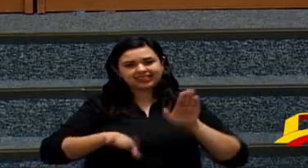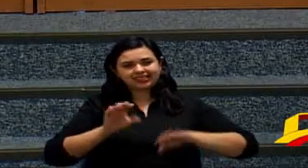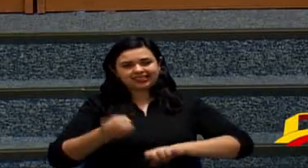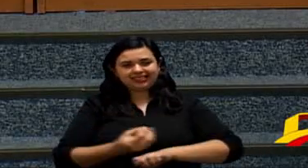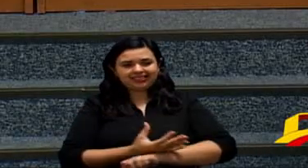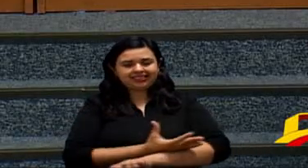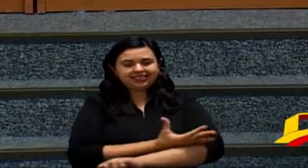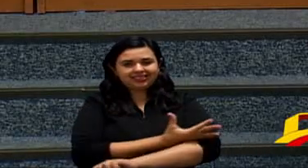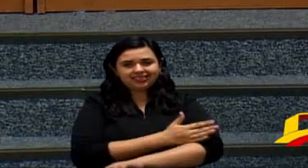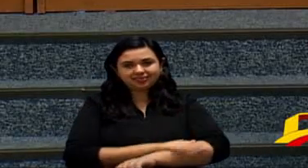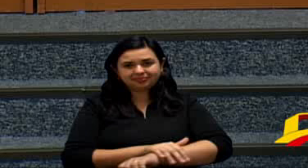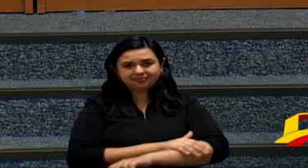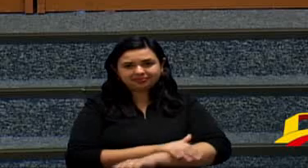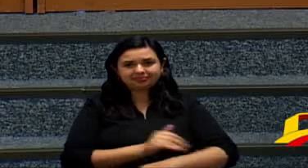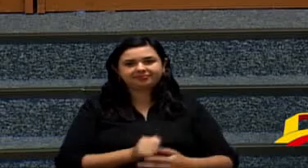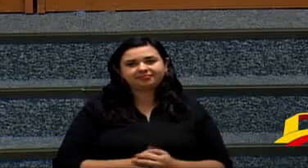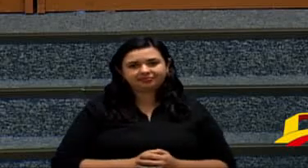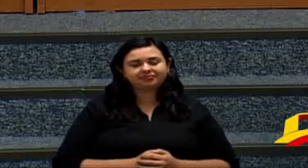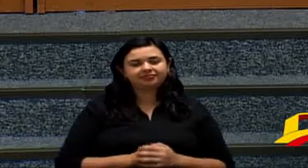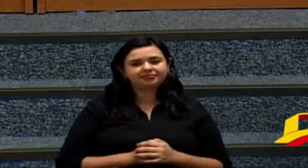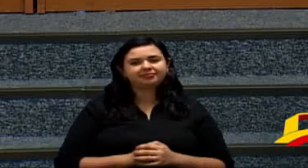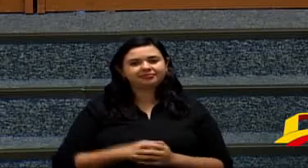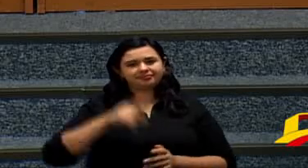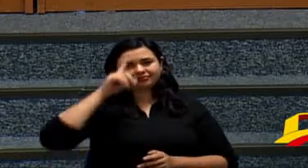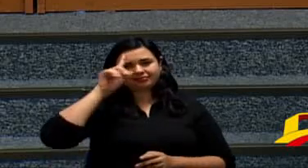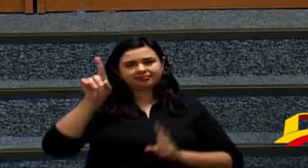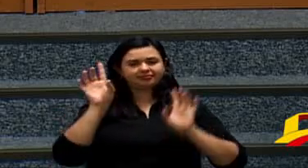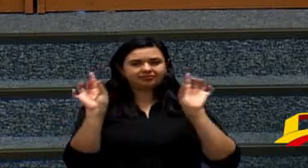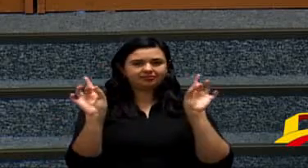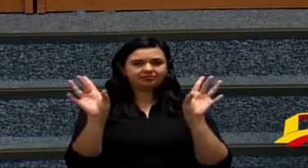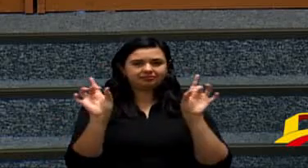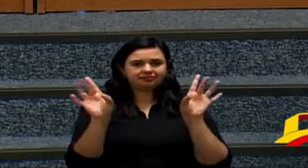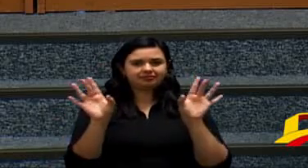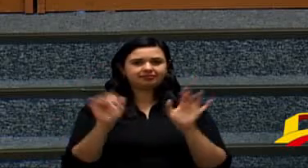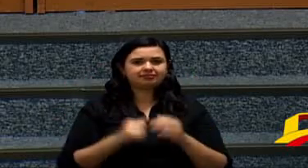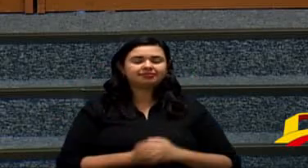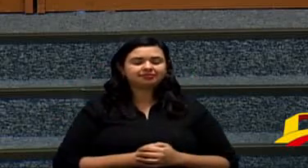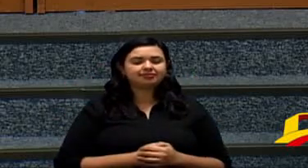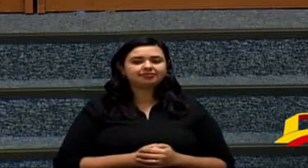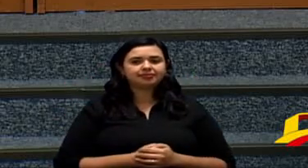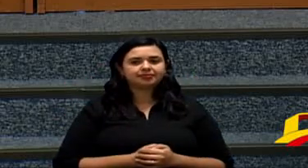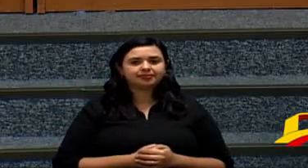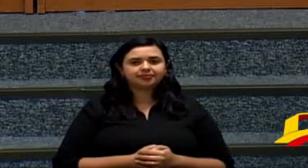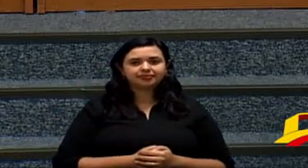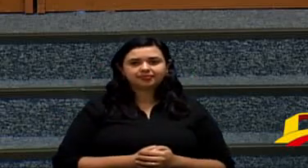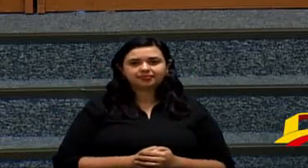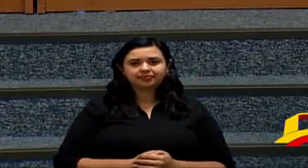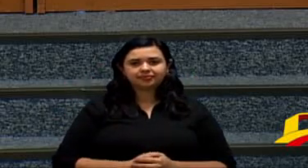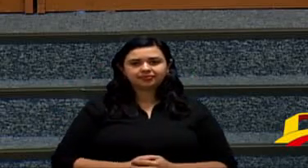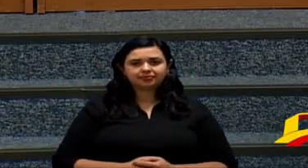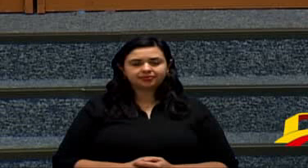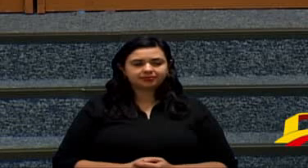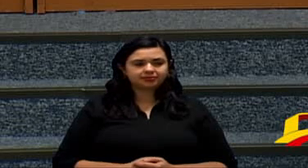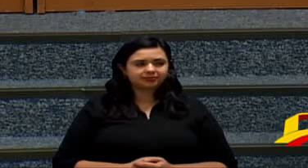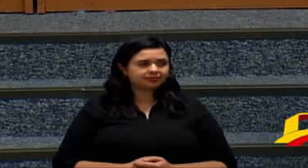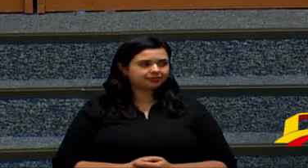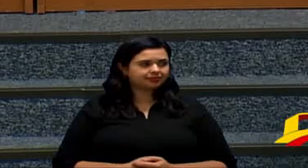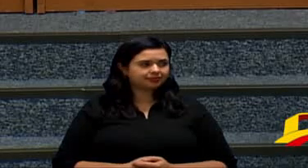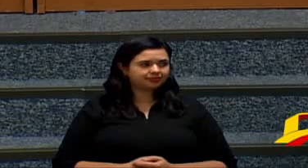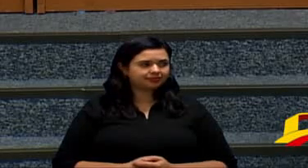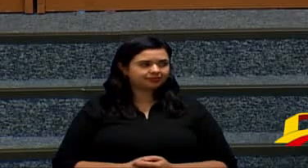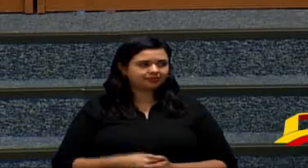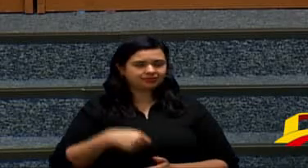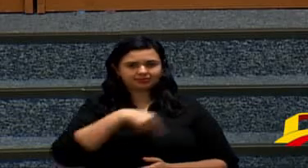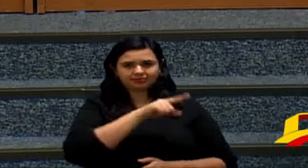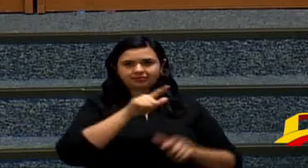que a gente é uma especial é um momento bem gratificante para todos nós aqui a gente fica na